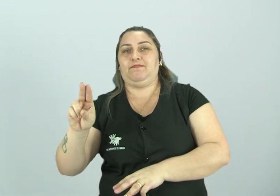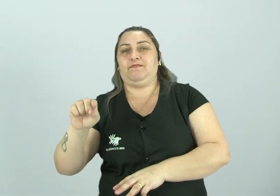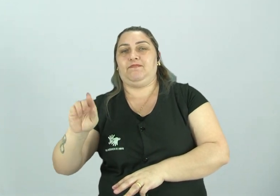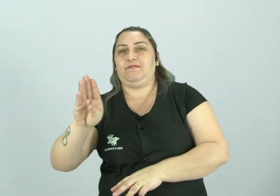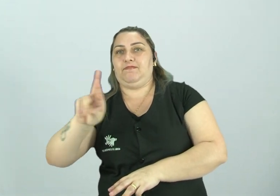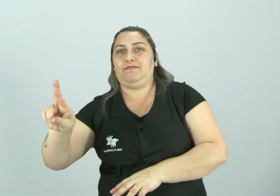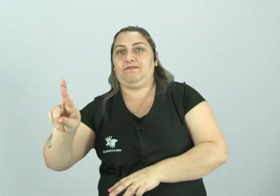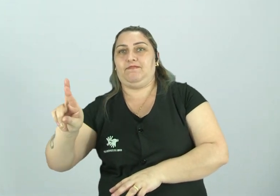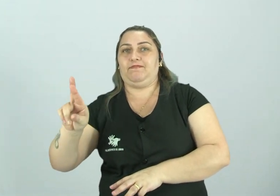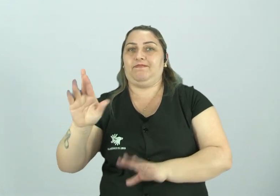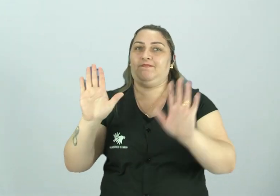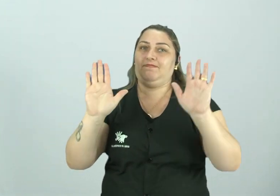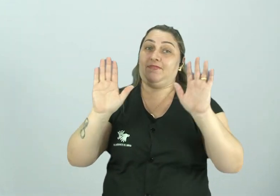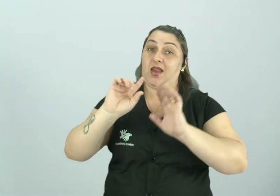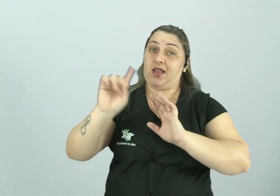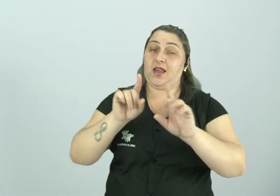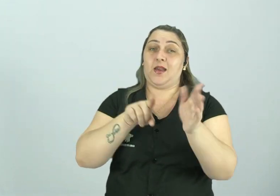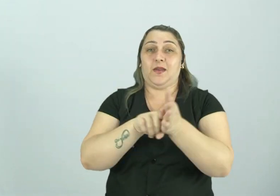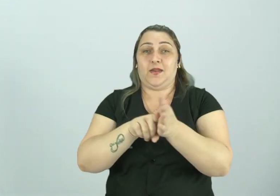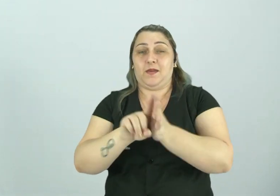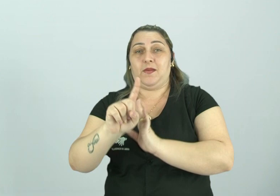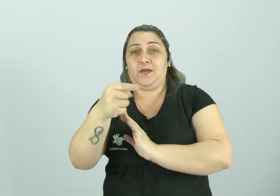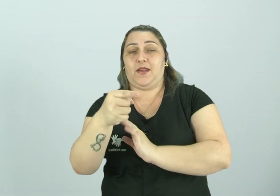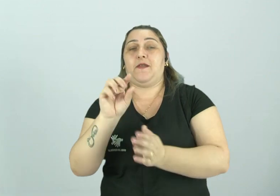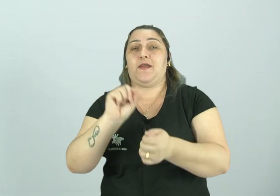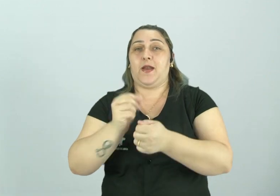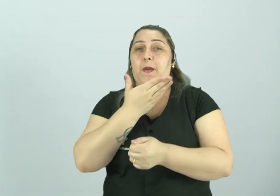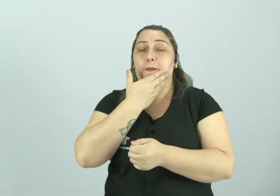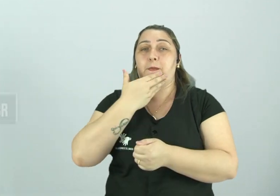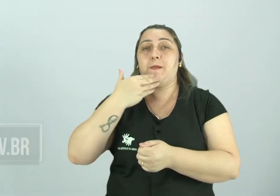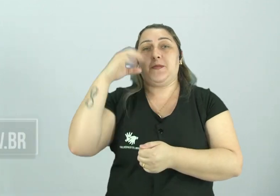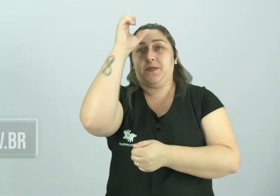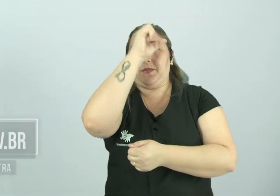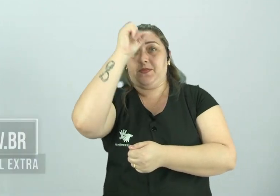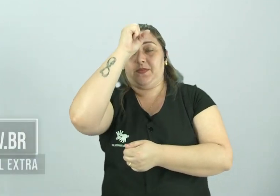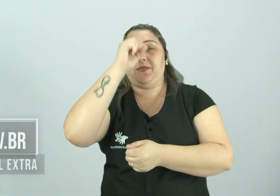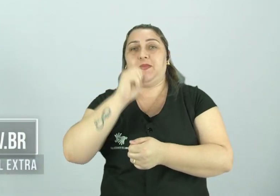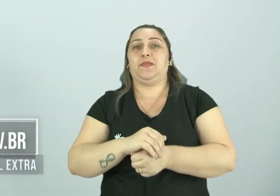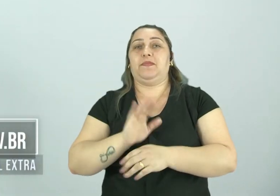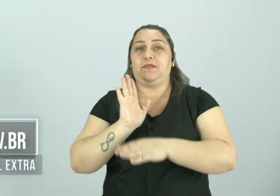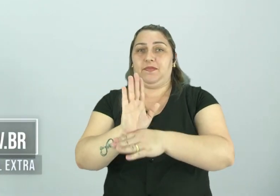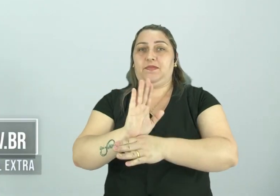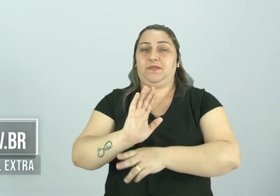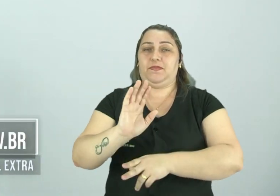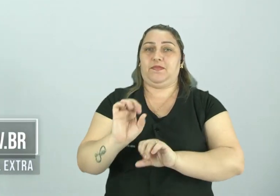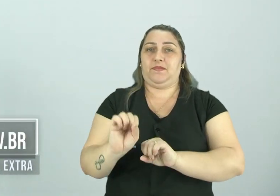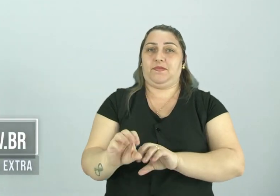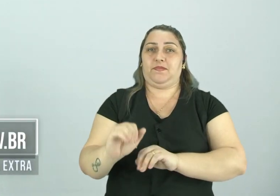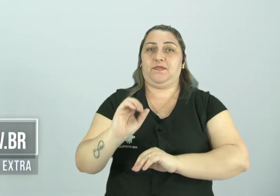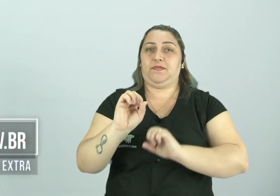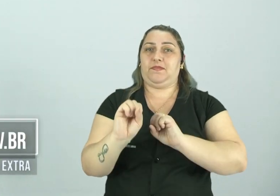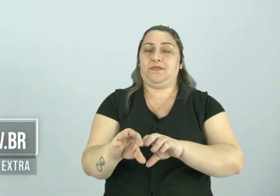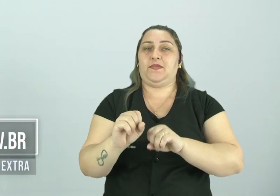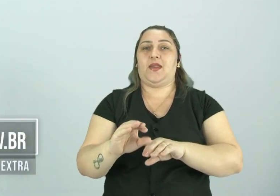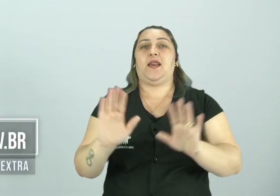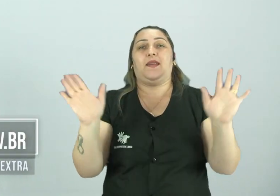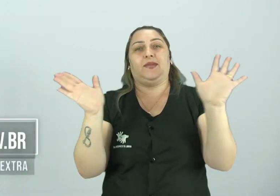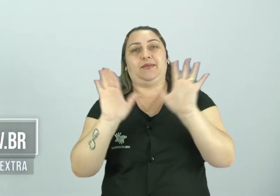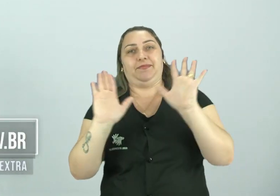eduque.see.ac.gov.br. Então, vá lá, consulte isso para você fazer um melhoramento e contribuir nesse processo de